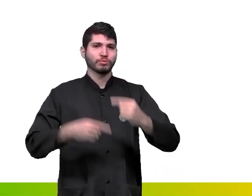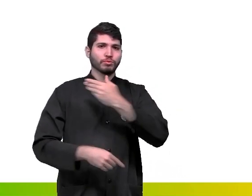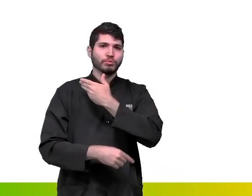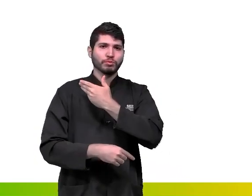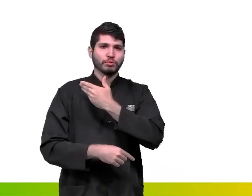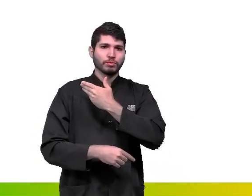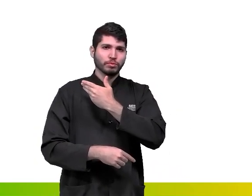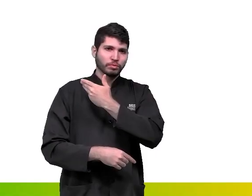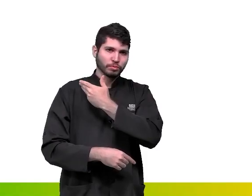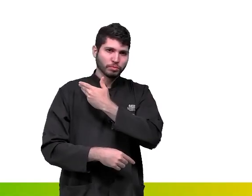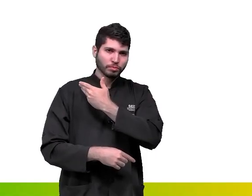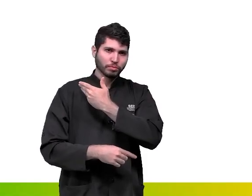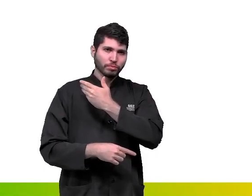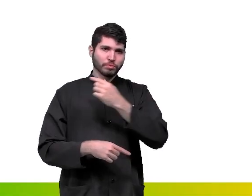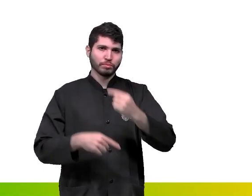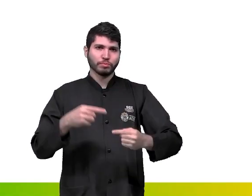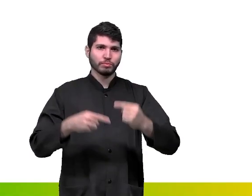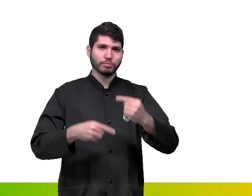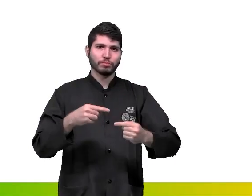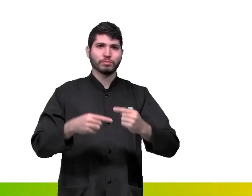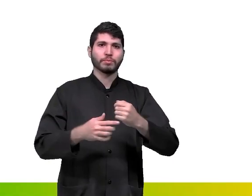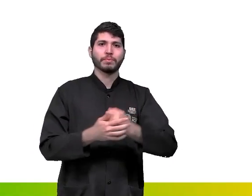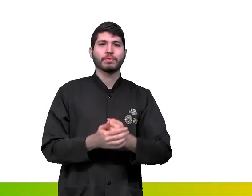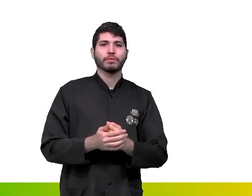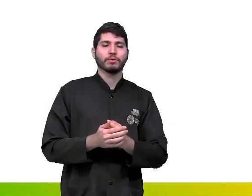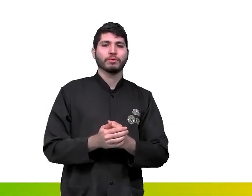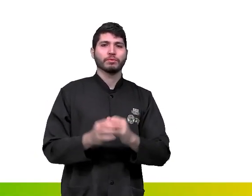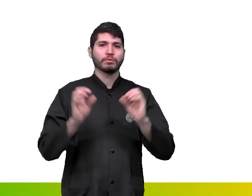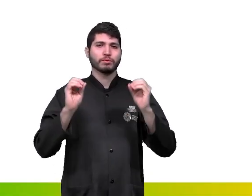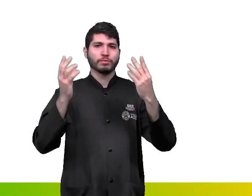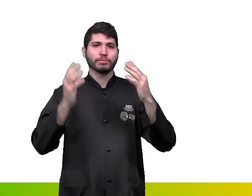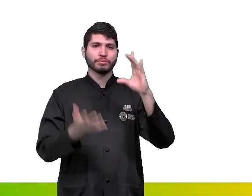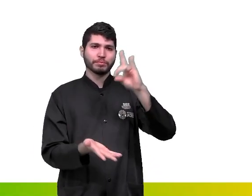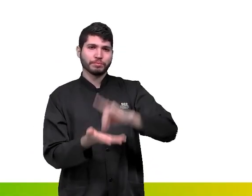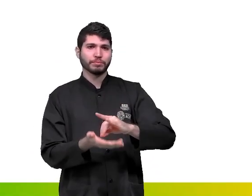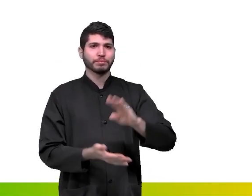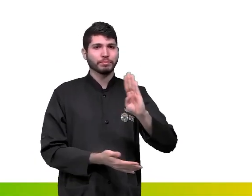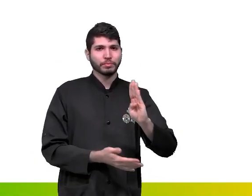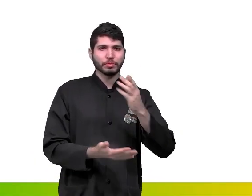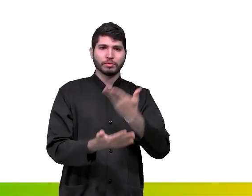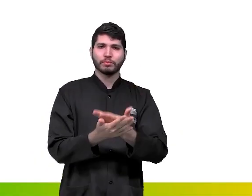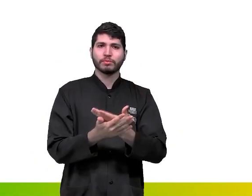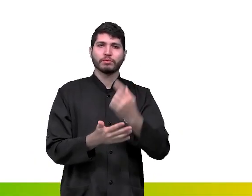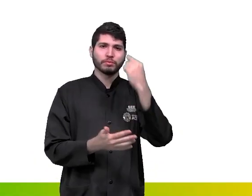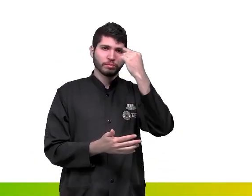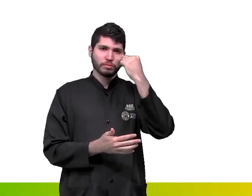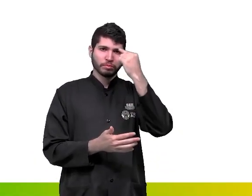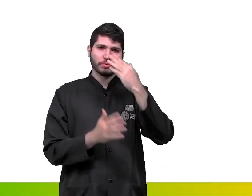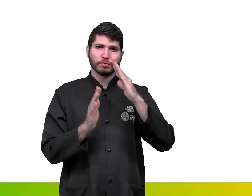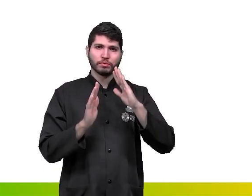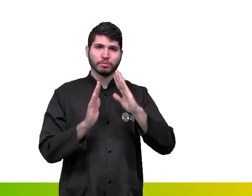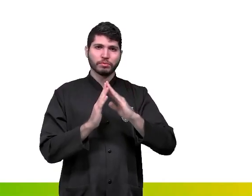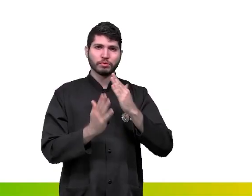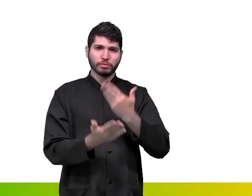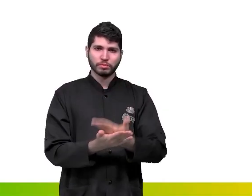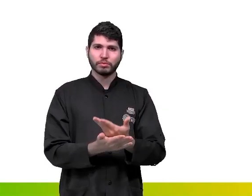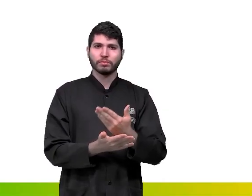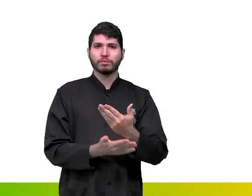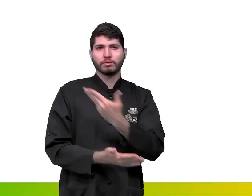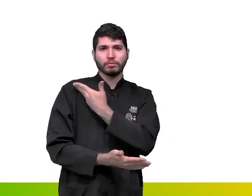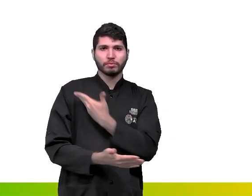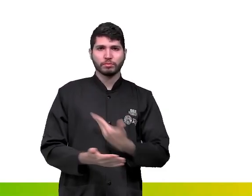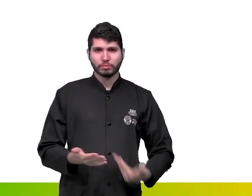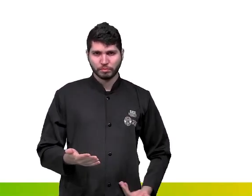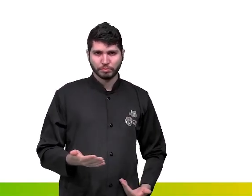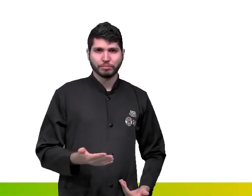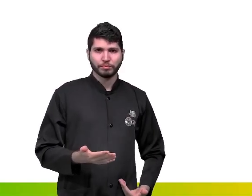é em situações cotidianas e informais. Em aulas de espanhol na escola pública? Jamais, né? A não ser como